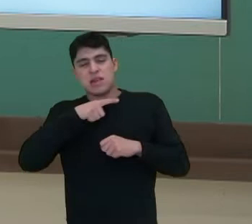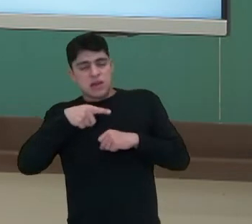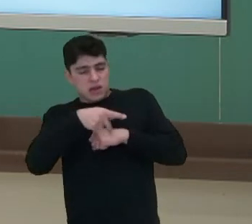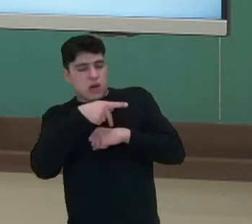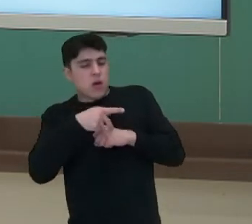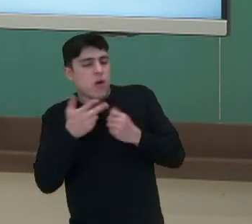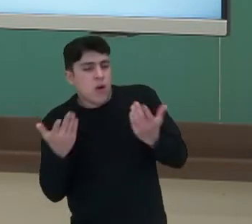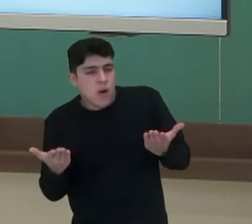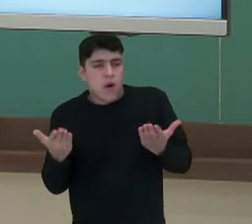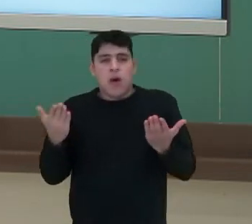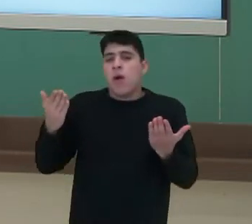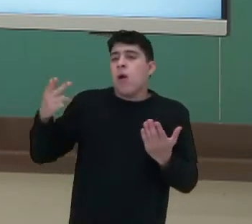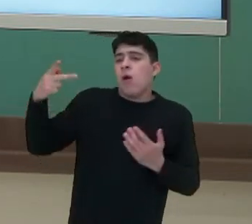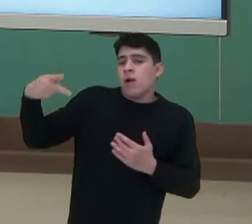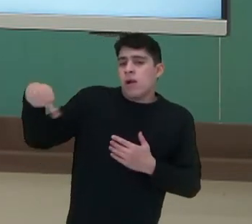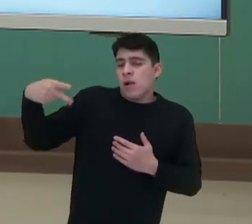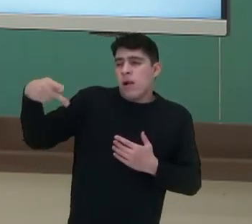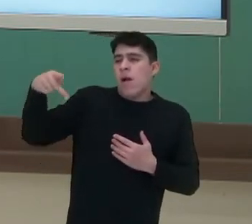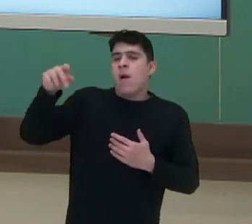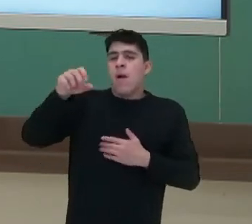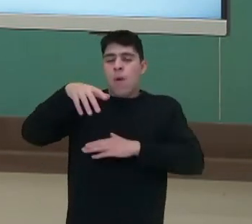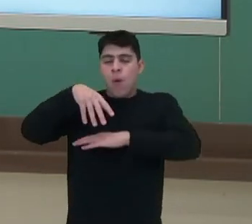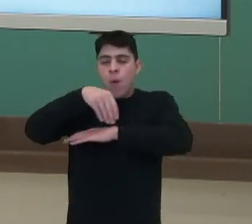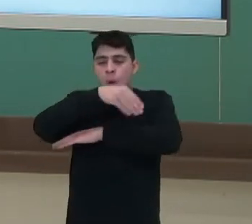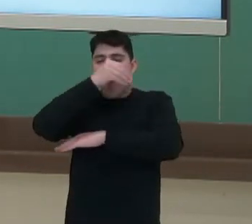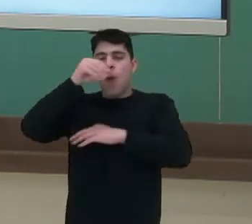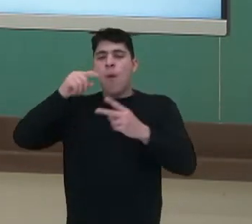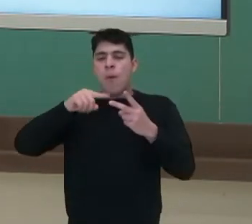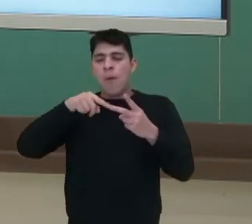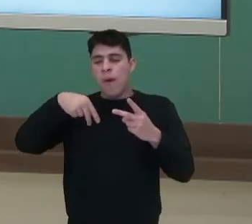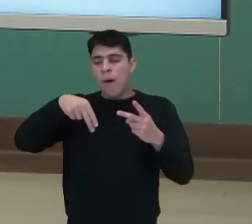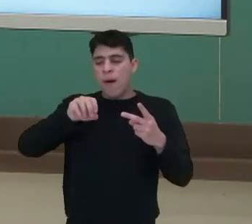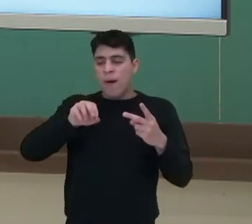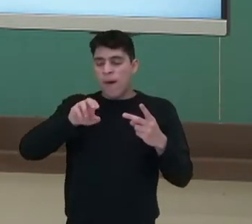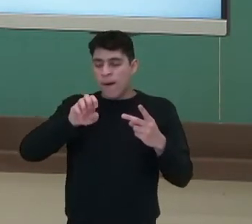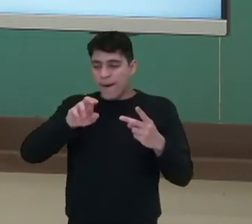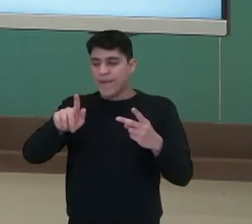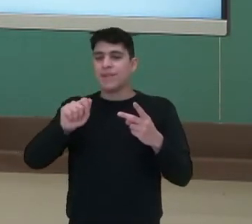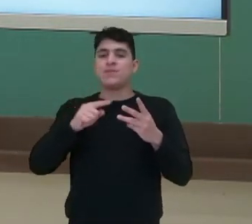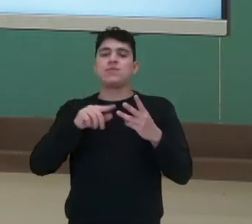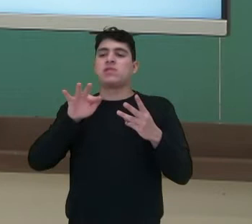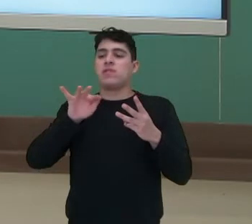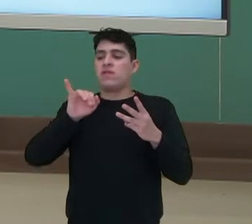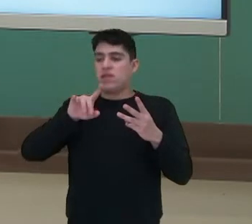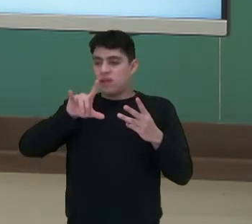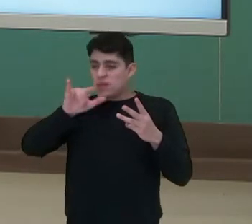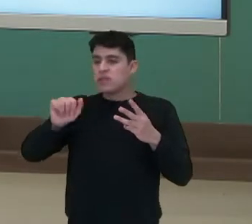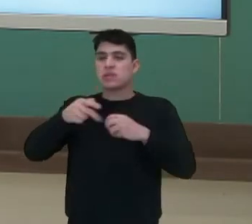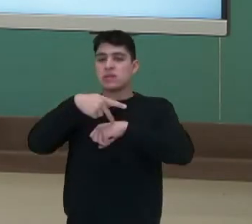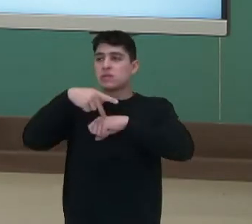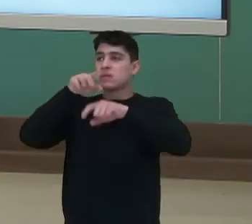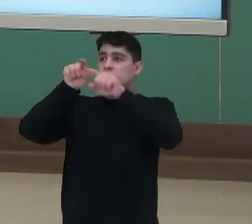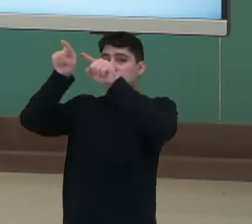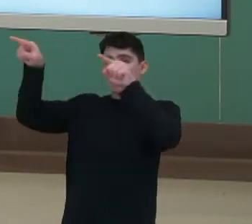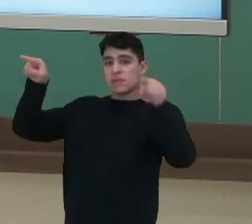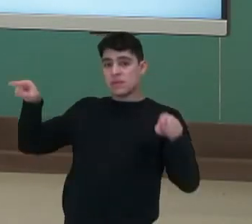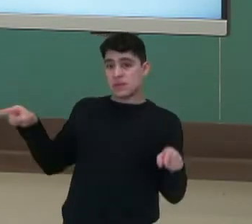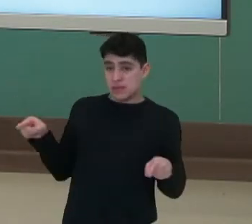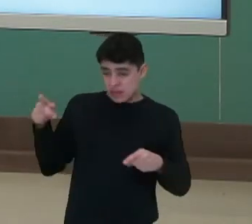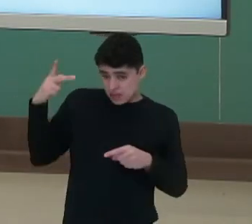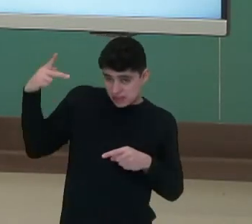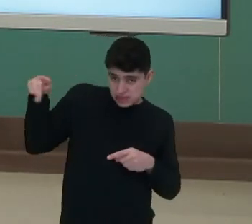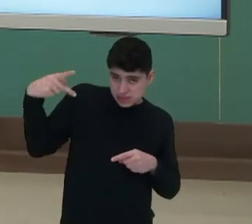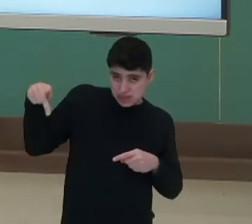os países nórdicos, né? A Suécia, a Noruega e a Finlândia. Então são índice muito alto,